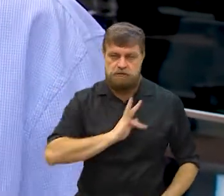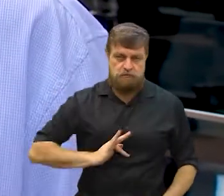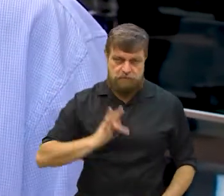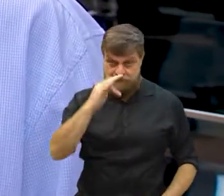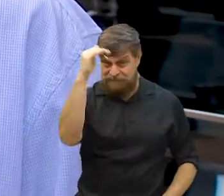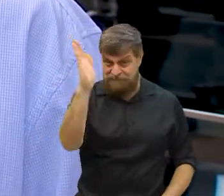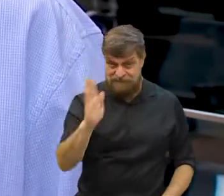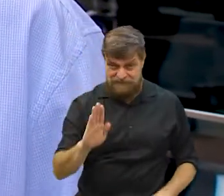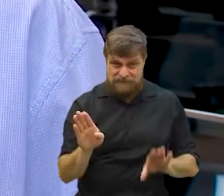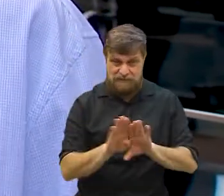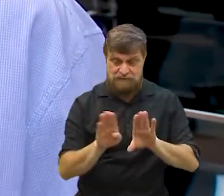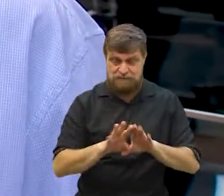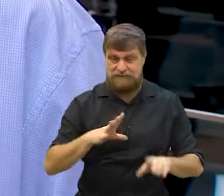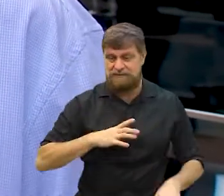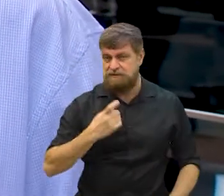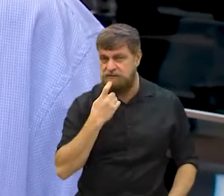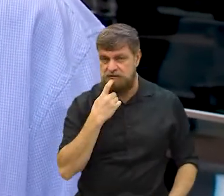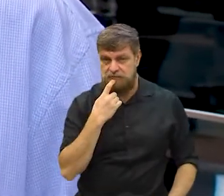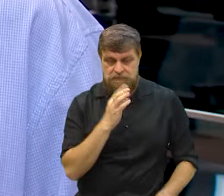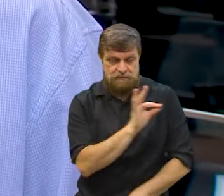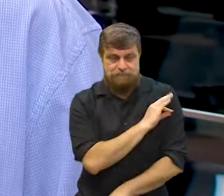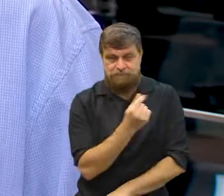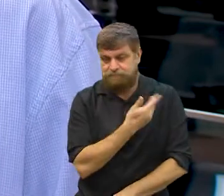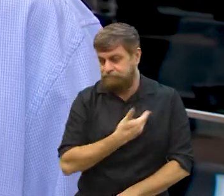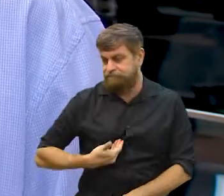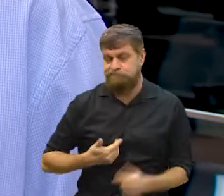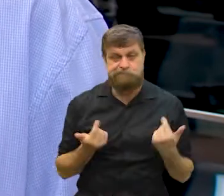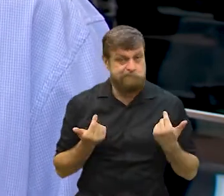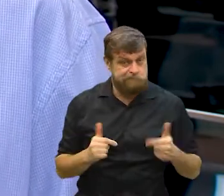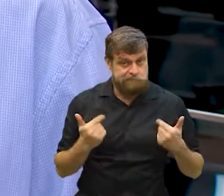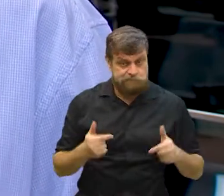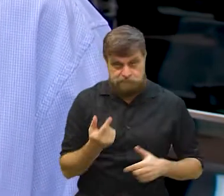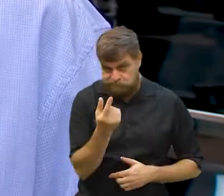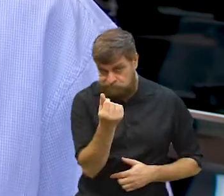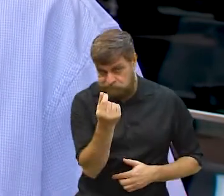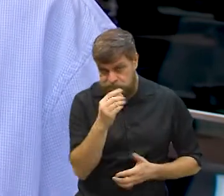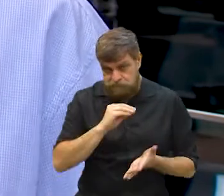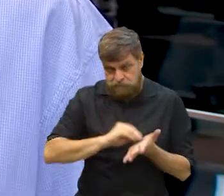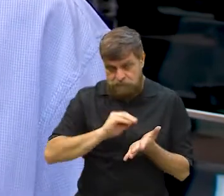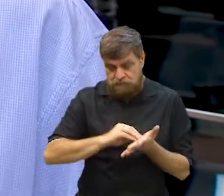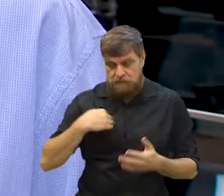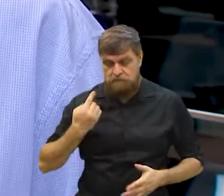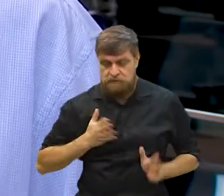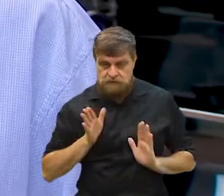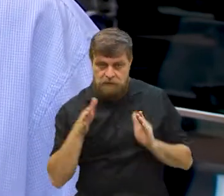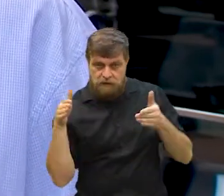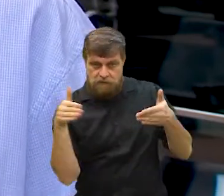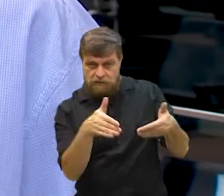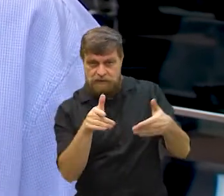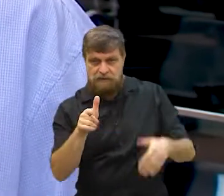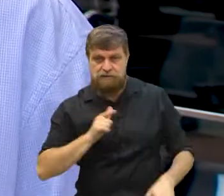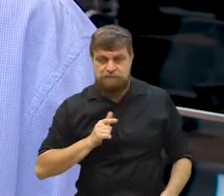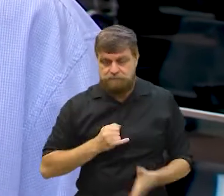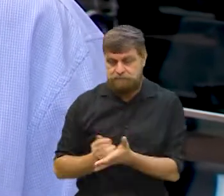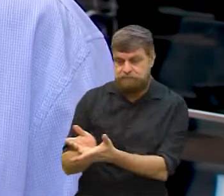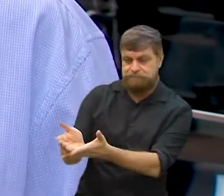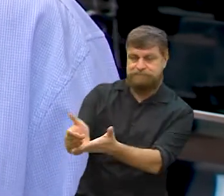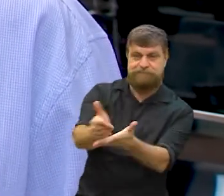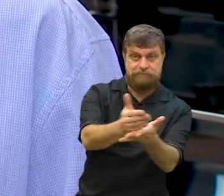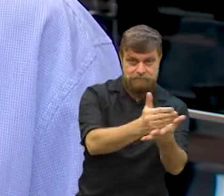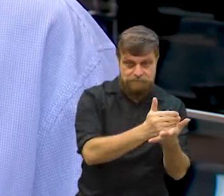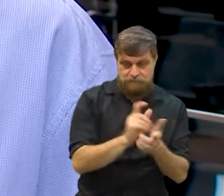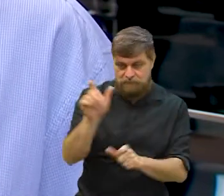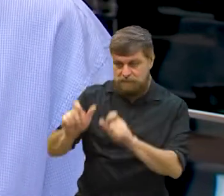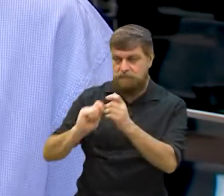recursos estaduais Campinas não tem caixa para isso e para a gente dar uma prioridade com uma hora dessa vai ter que ou